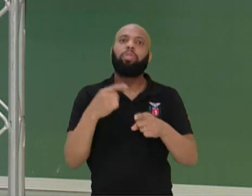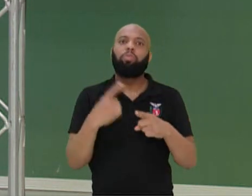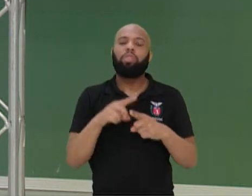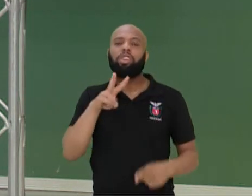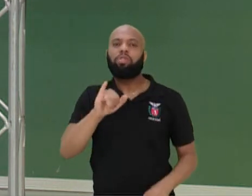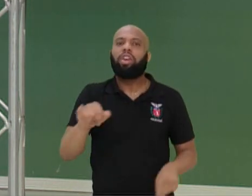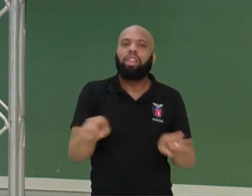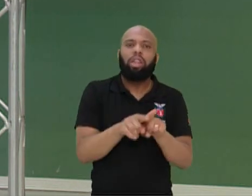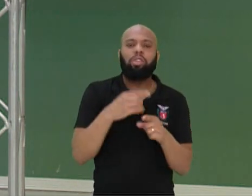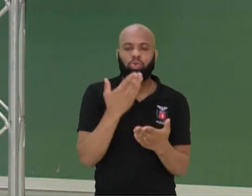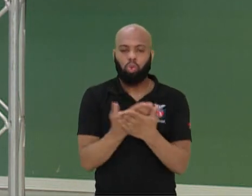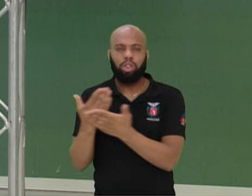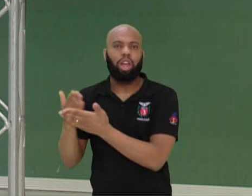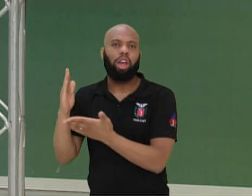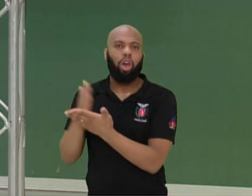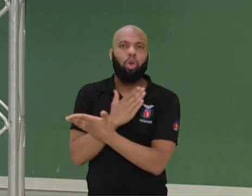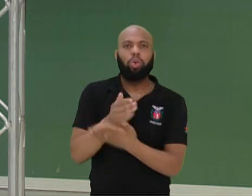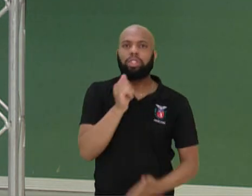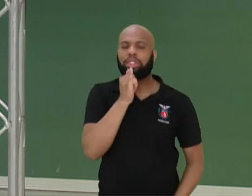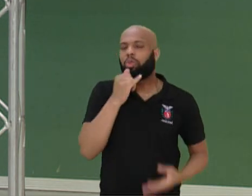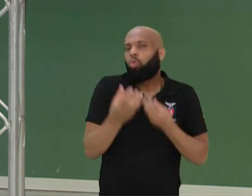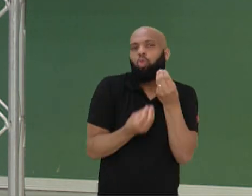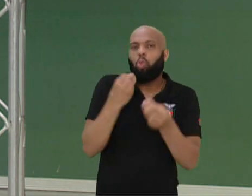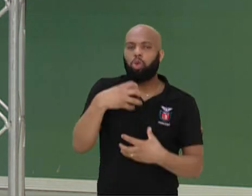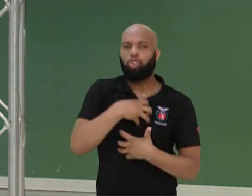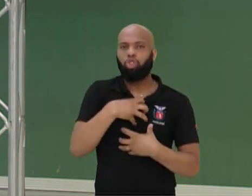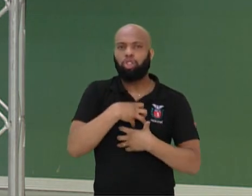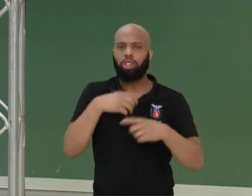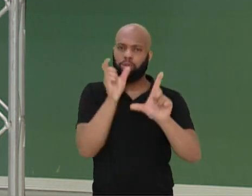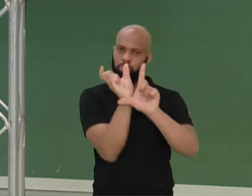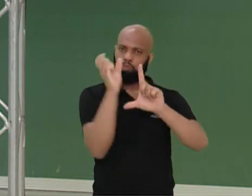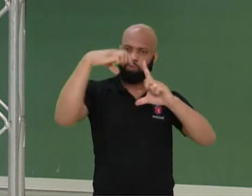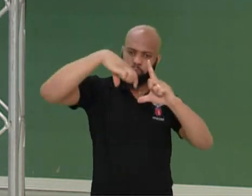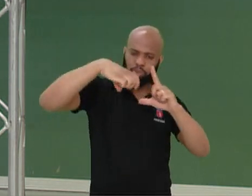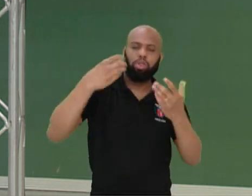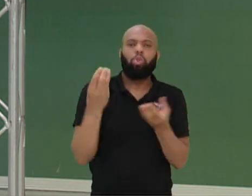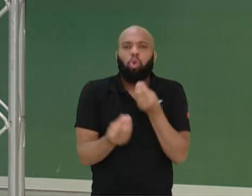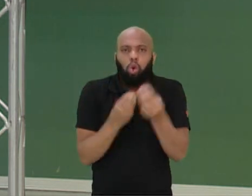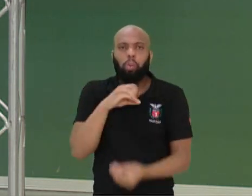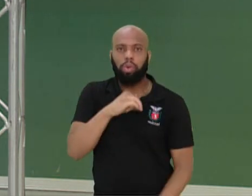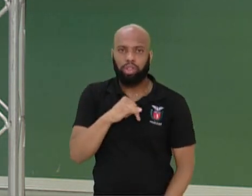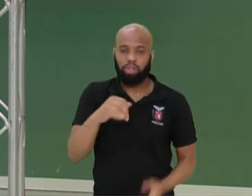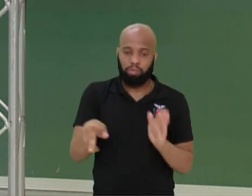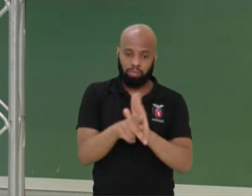já vai ver alguns exemplos aqui de como que é esse gráfico, essa parábola, né? Isso caso, né, se for